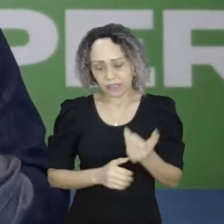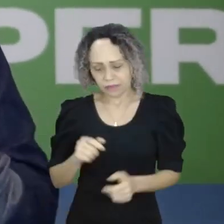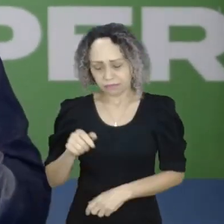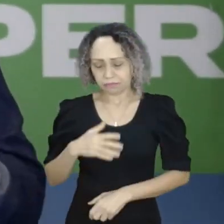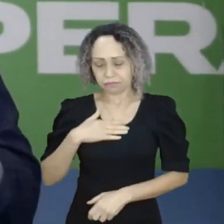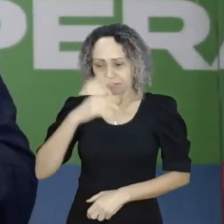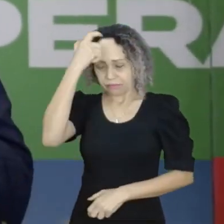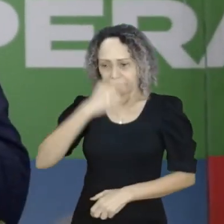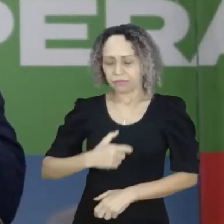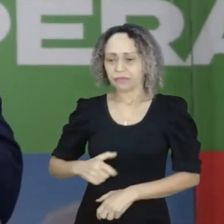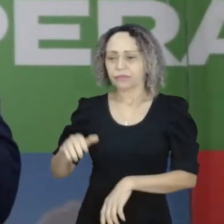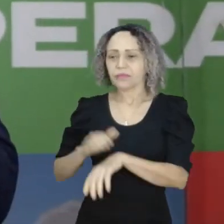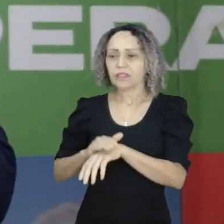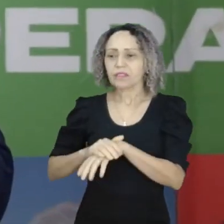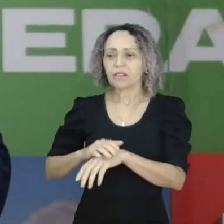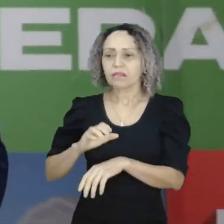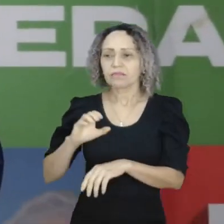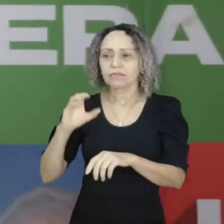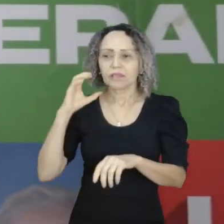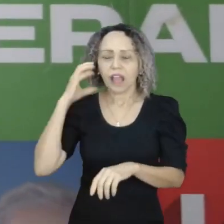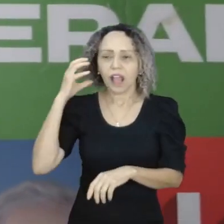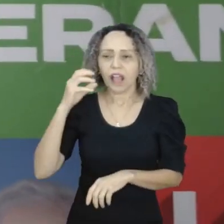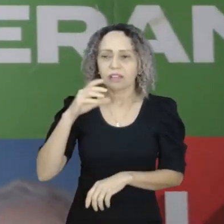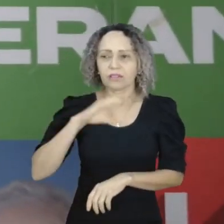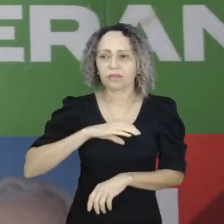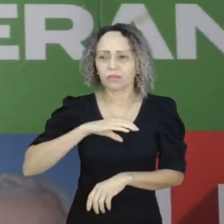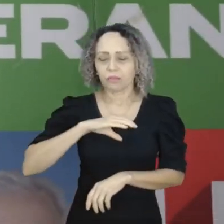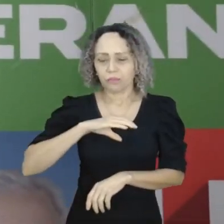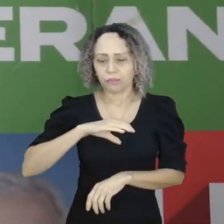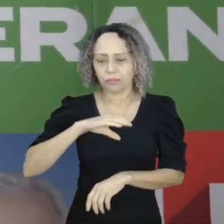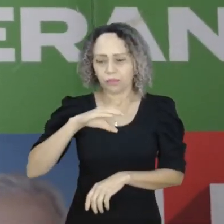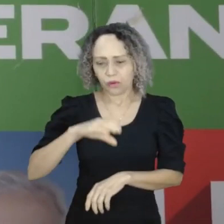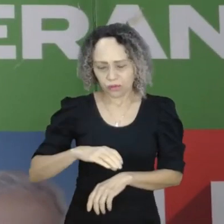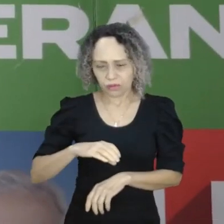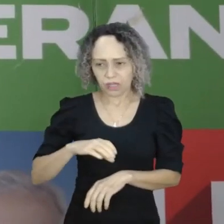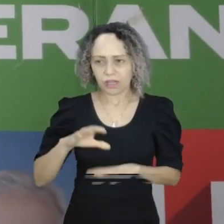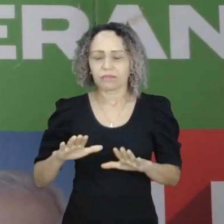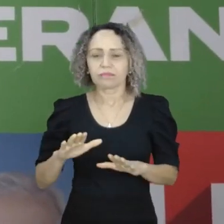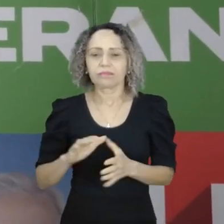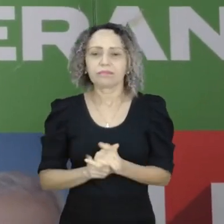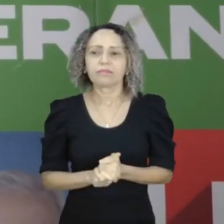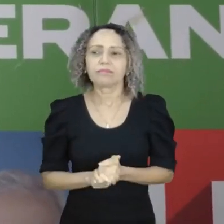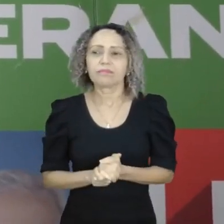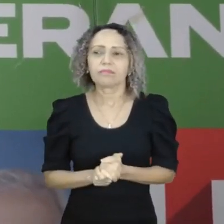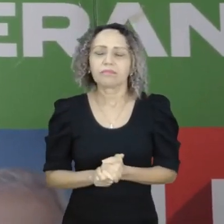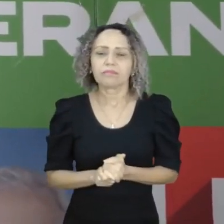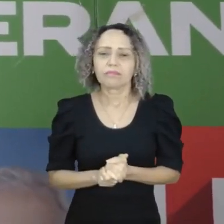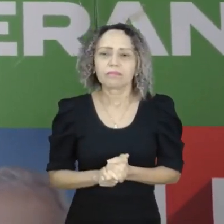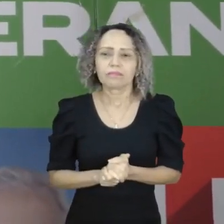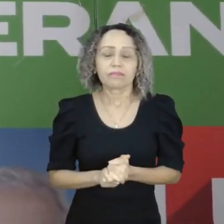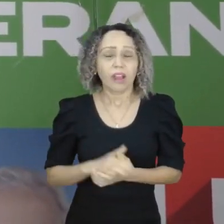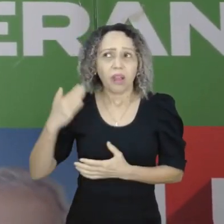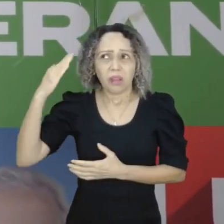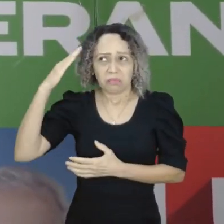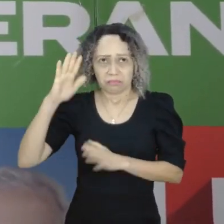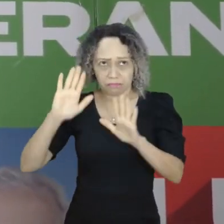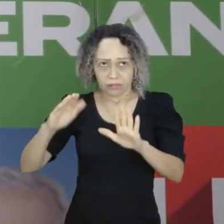Jair Bolsonaro já foi questionado várias vezes se aceitará o resultado das